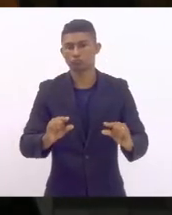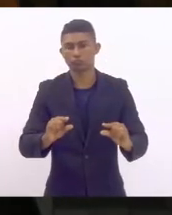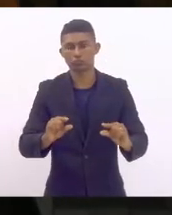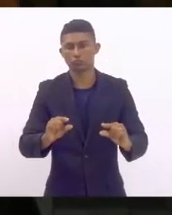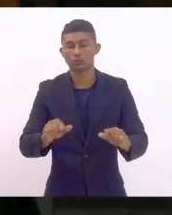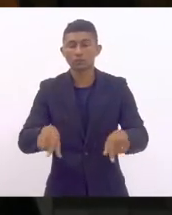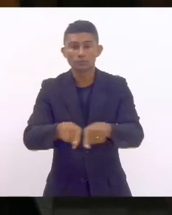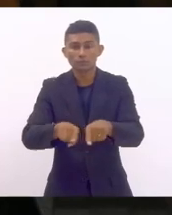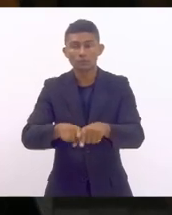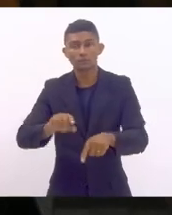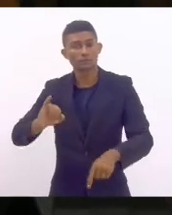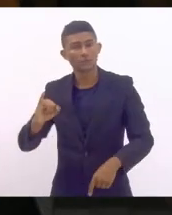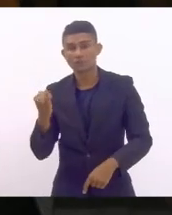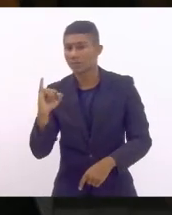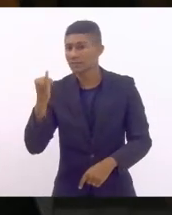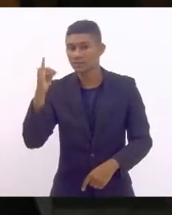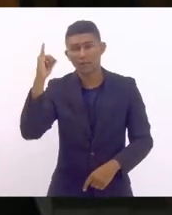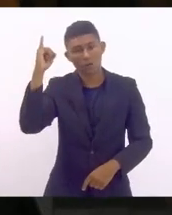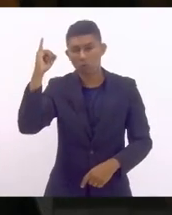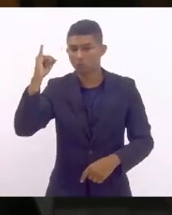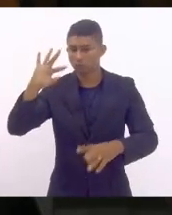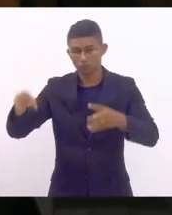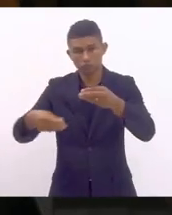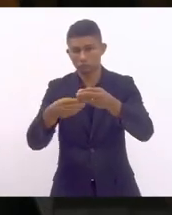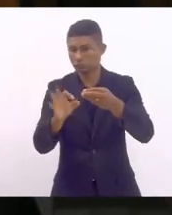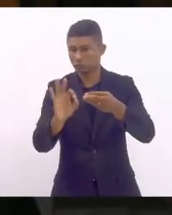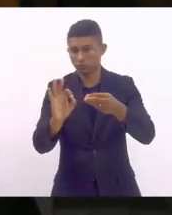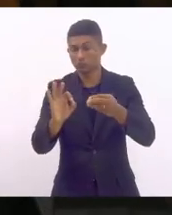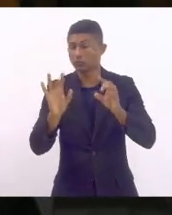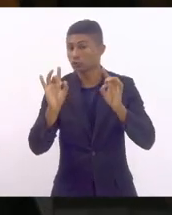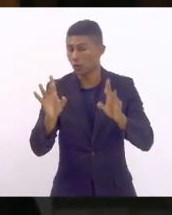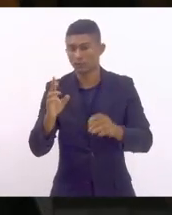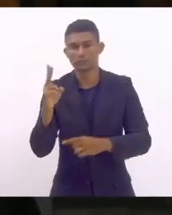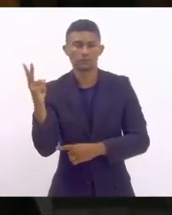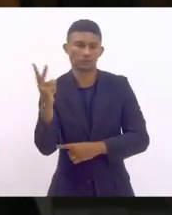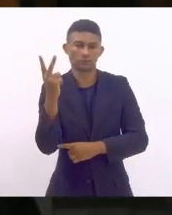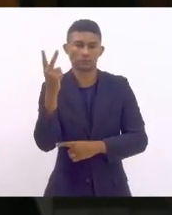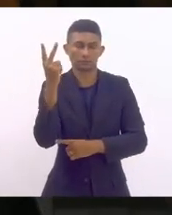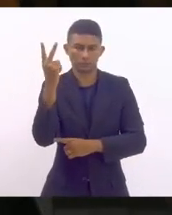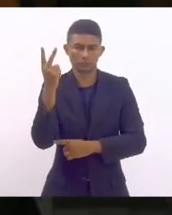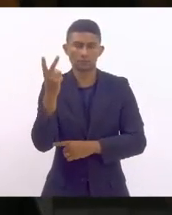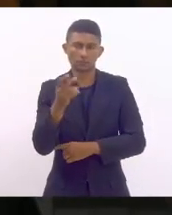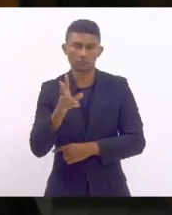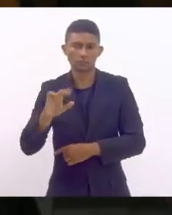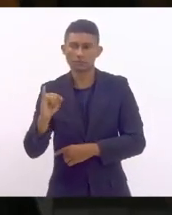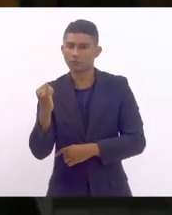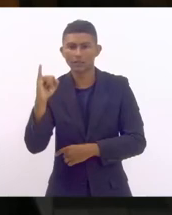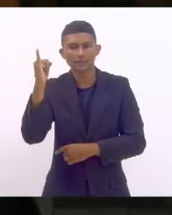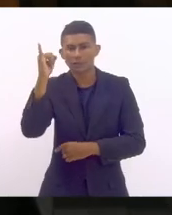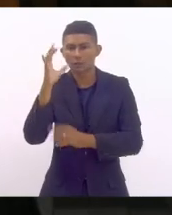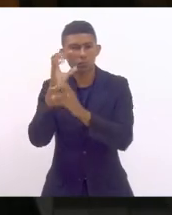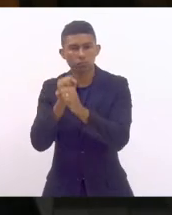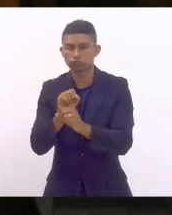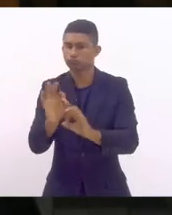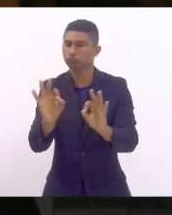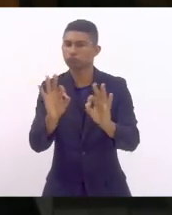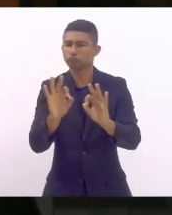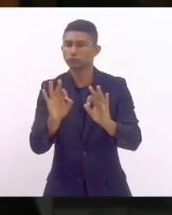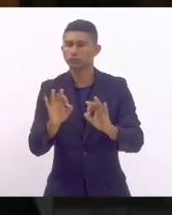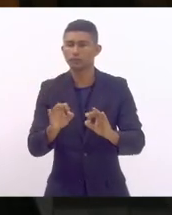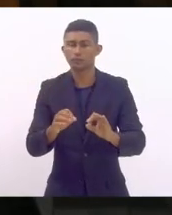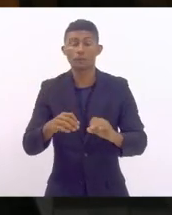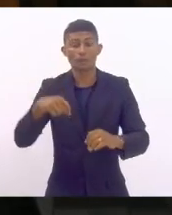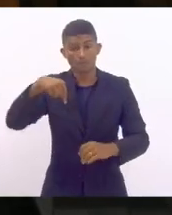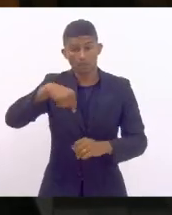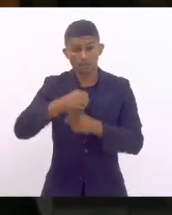isso aqui ultrapassaria muito mais esses valores são valores nominais sem nenhum reajuste inflacionário este ano os últimos